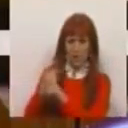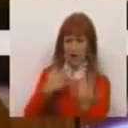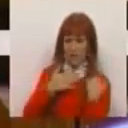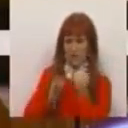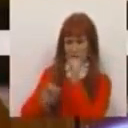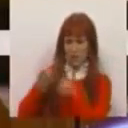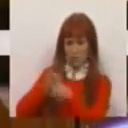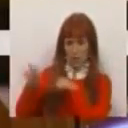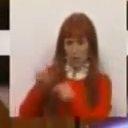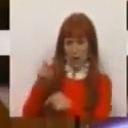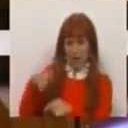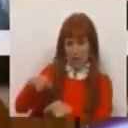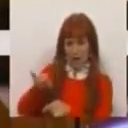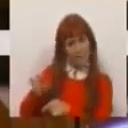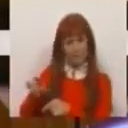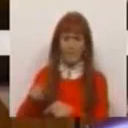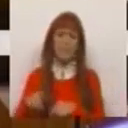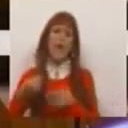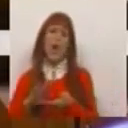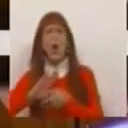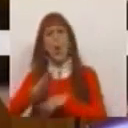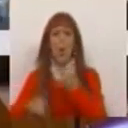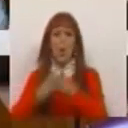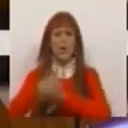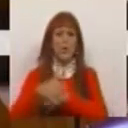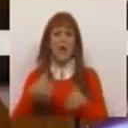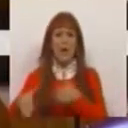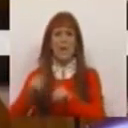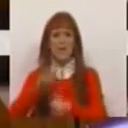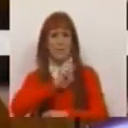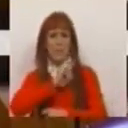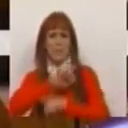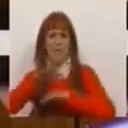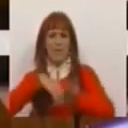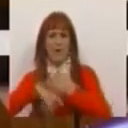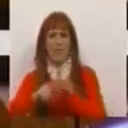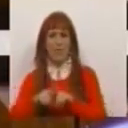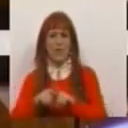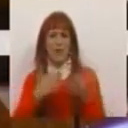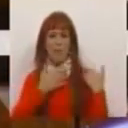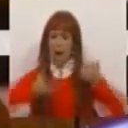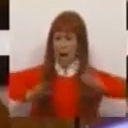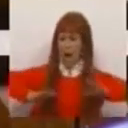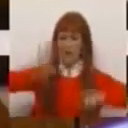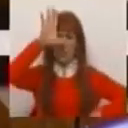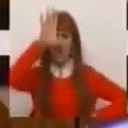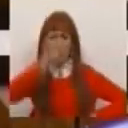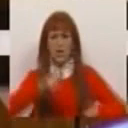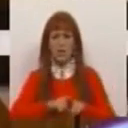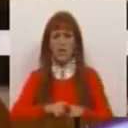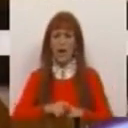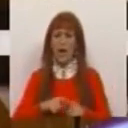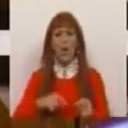sua política para este EPE, prosseguem também o caminho da privatização, da desresponsabilização do Estado